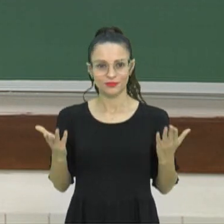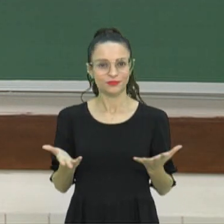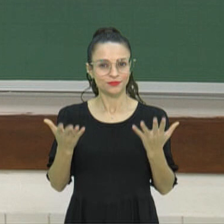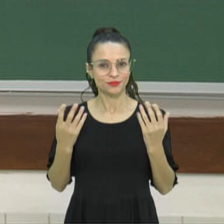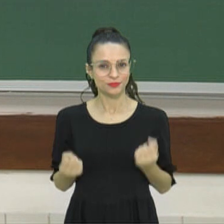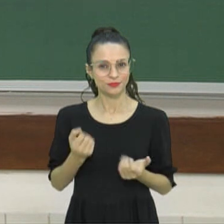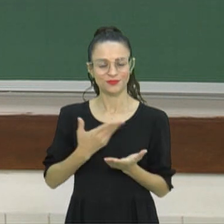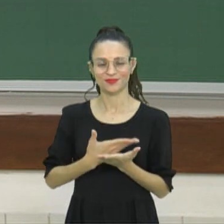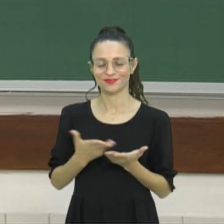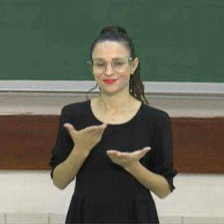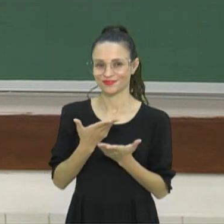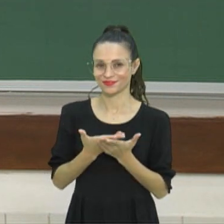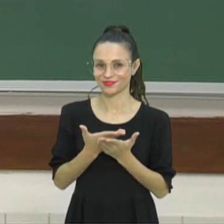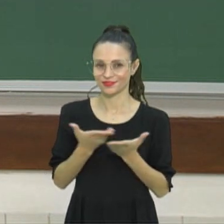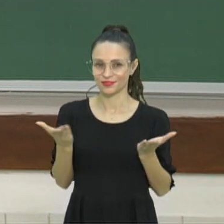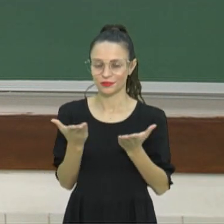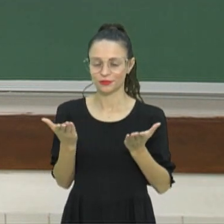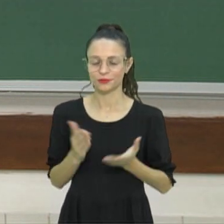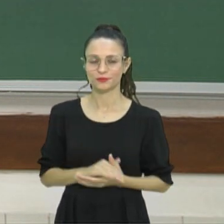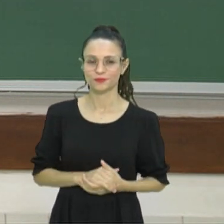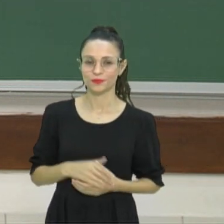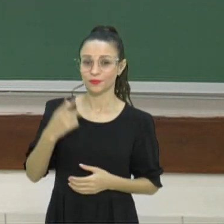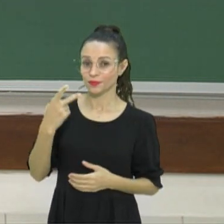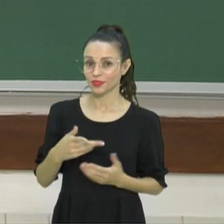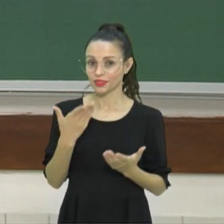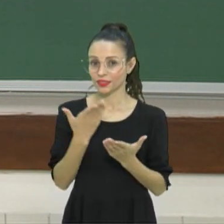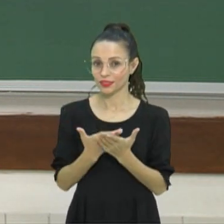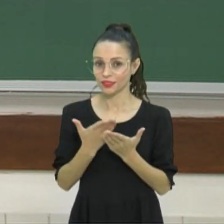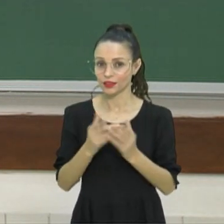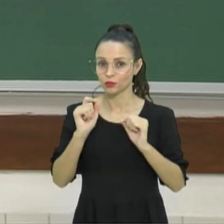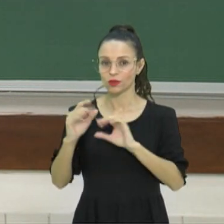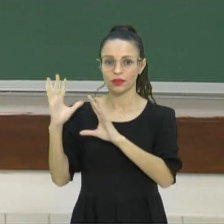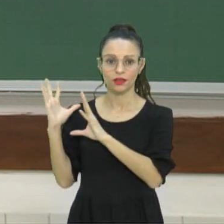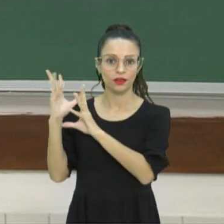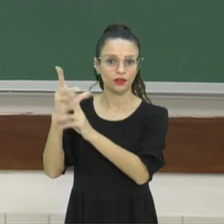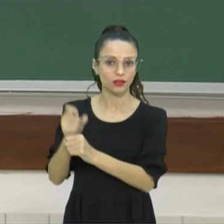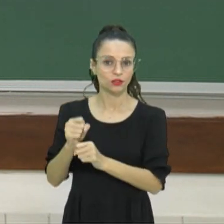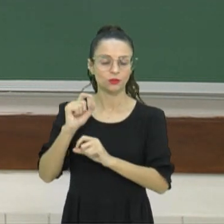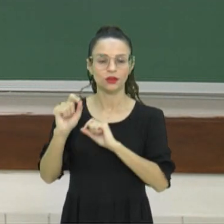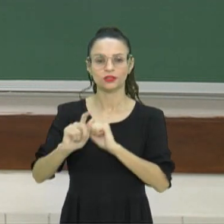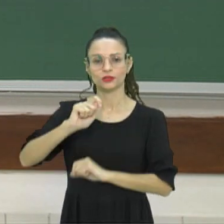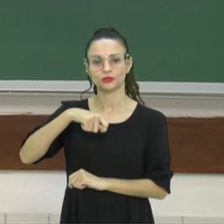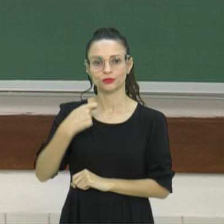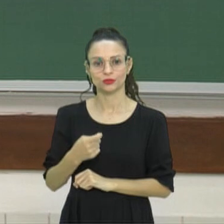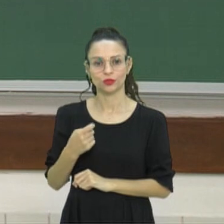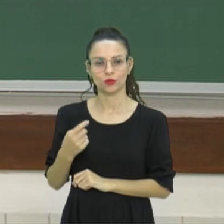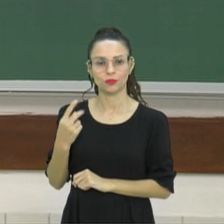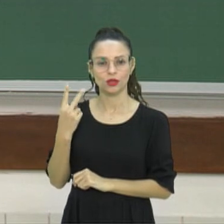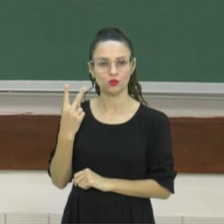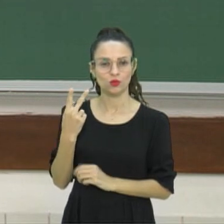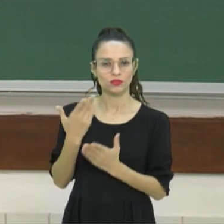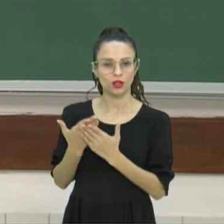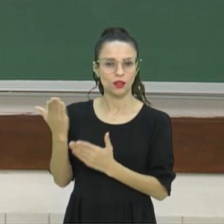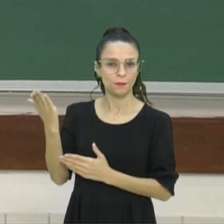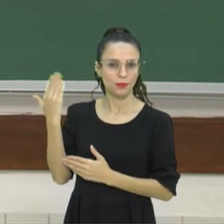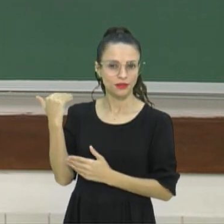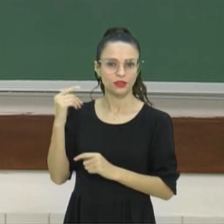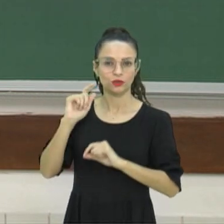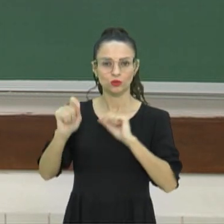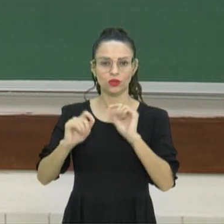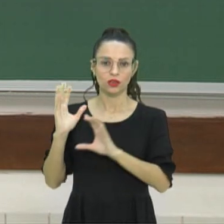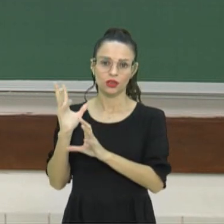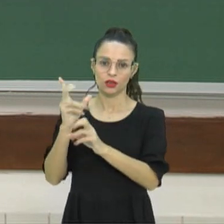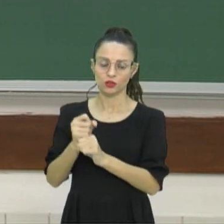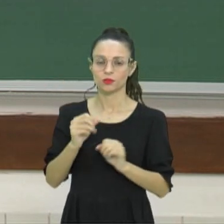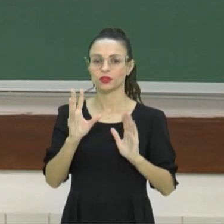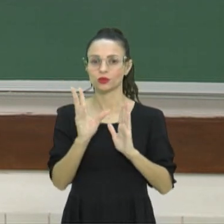a nossa aula de hoje. A nossa aula vai ser uma retomada do que falamos nas duas últimas aulas, uma retomada